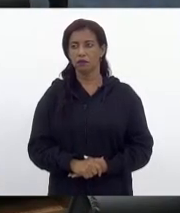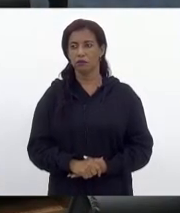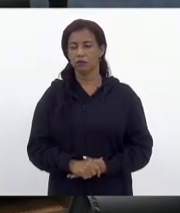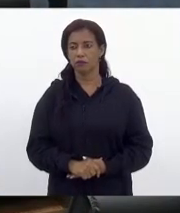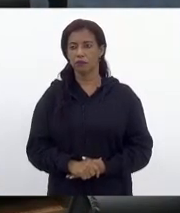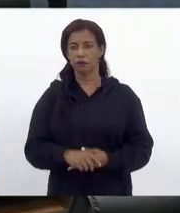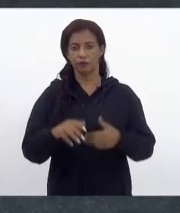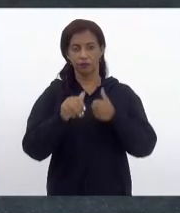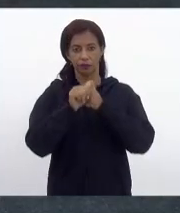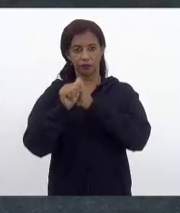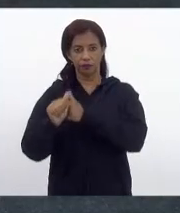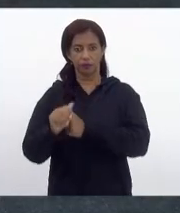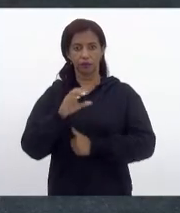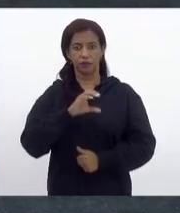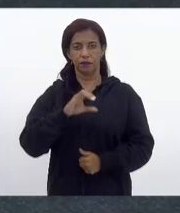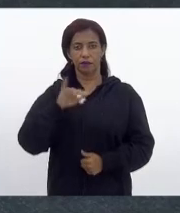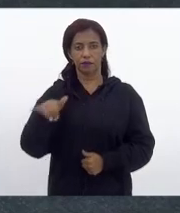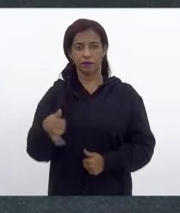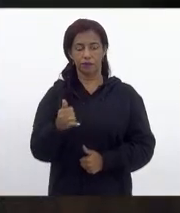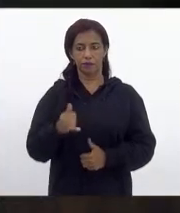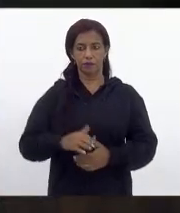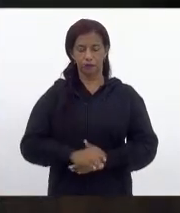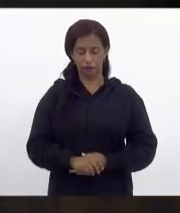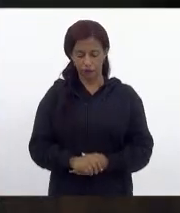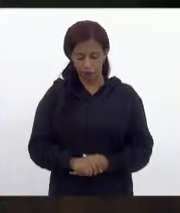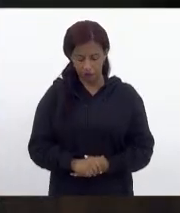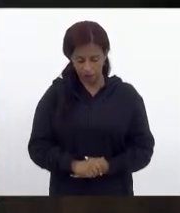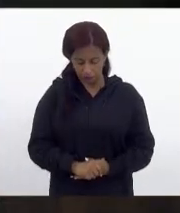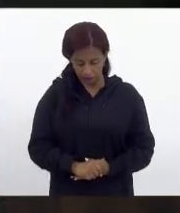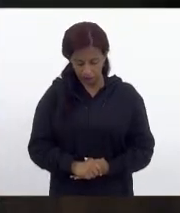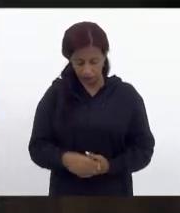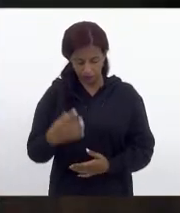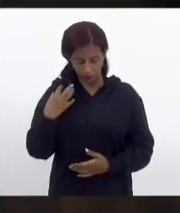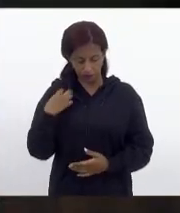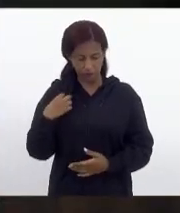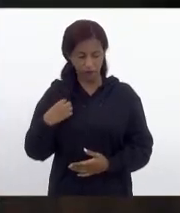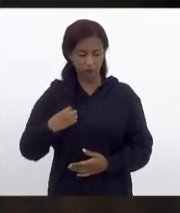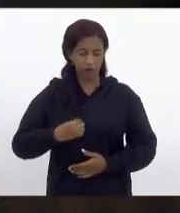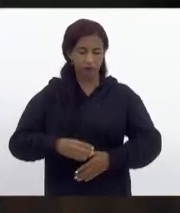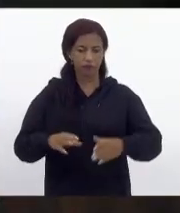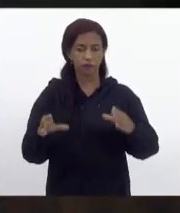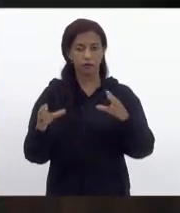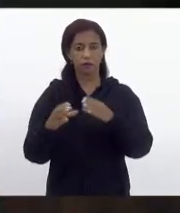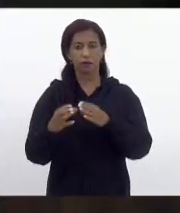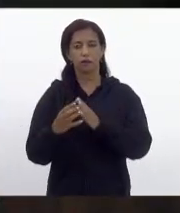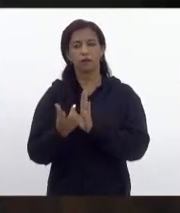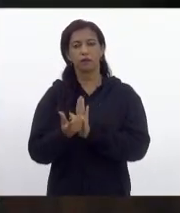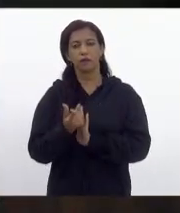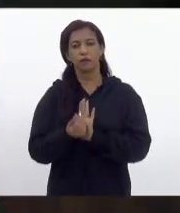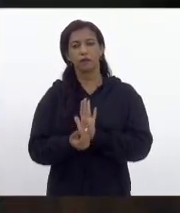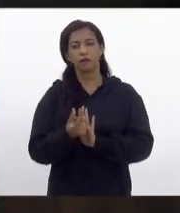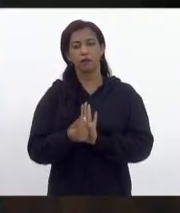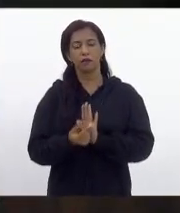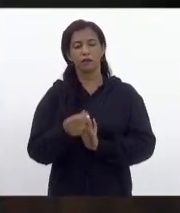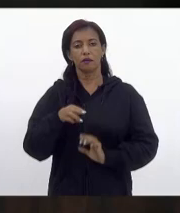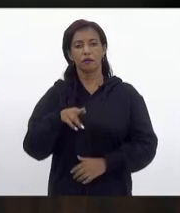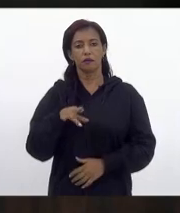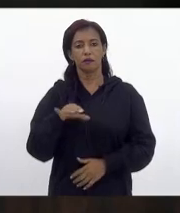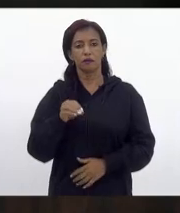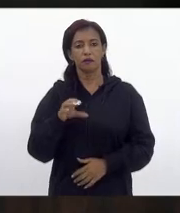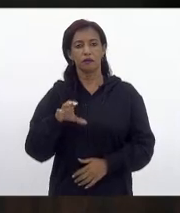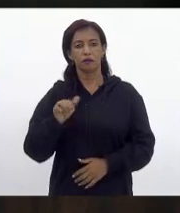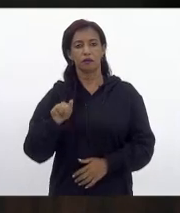Acompanhe a CCJ, presidente. Obrigado, deputado. Pela Comissão de Orçamento, deputado Márcio Canella.